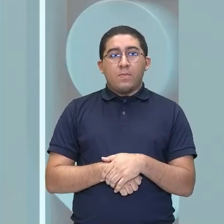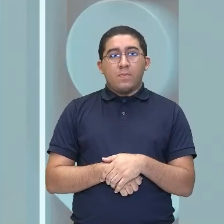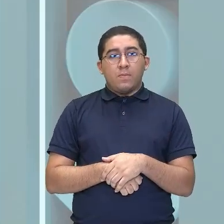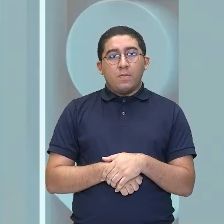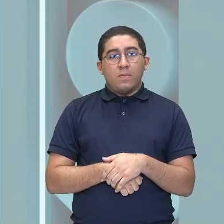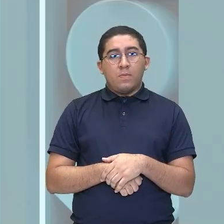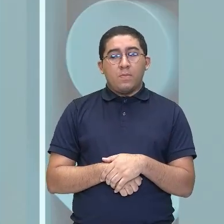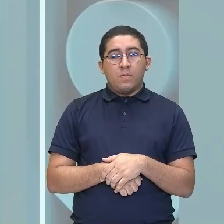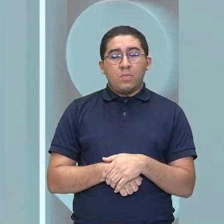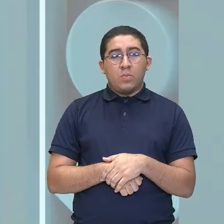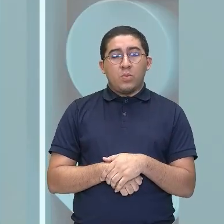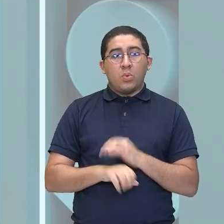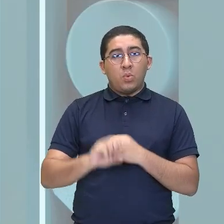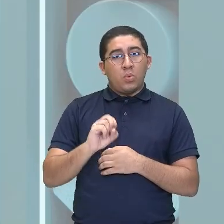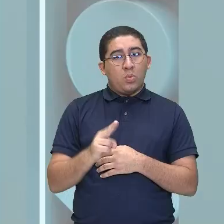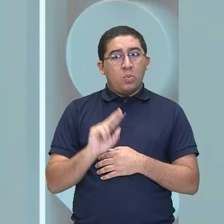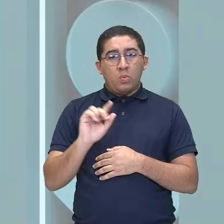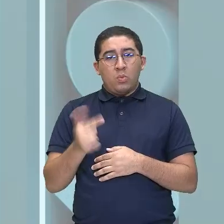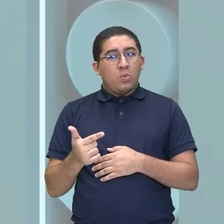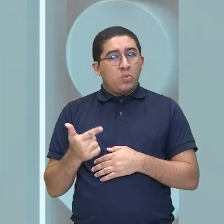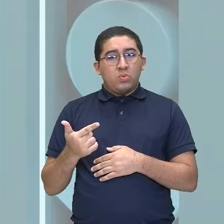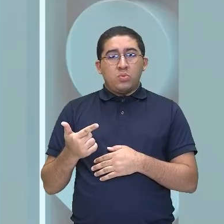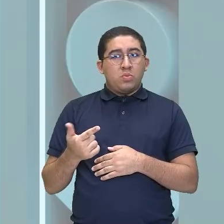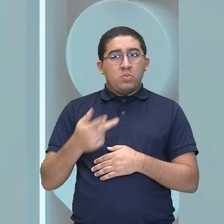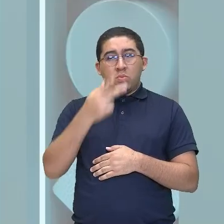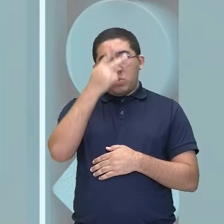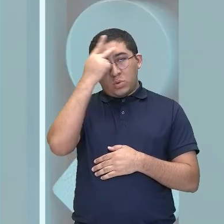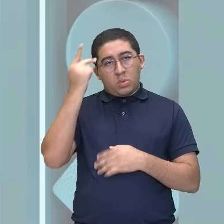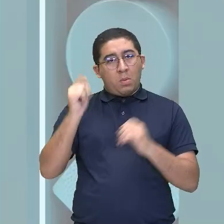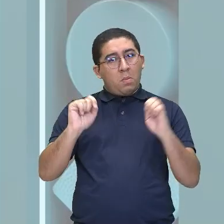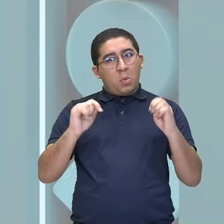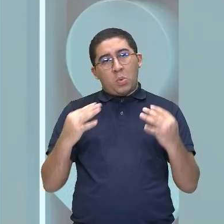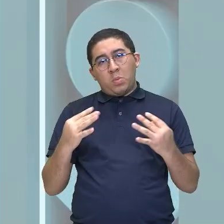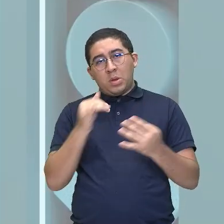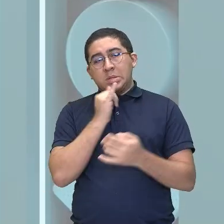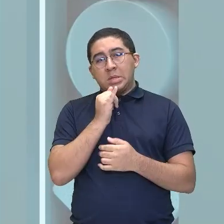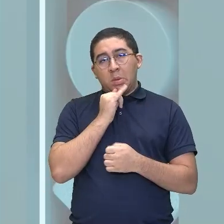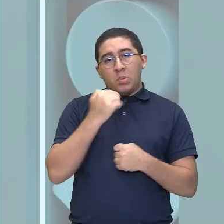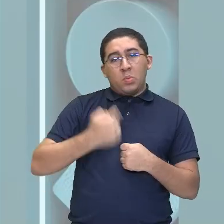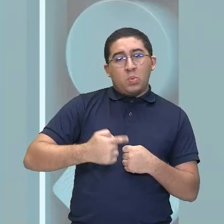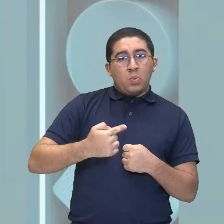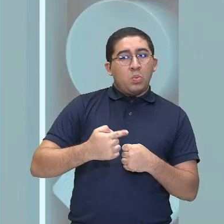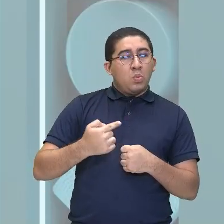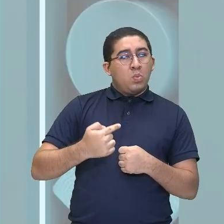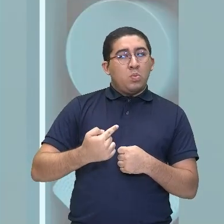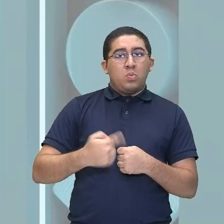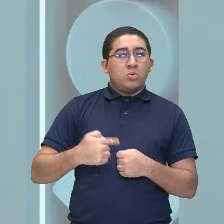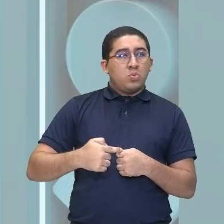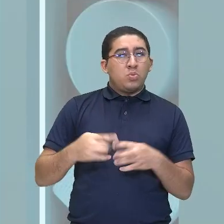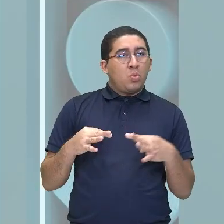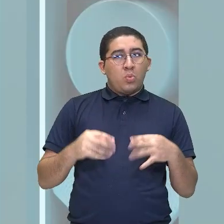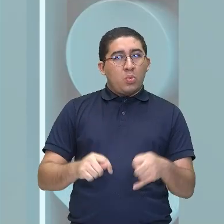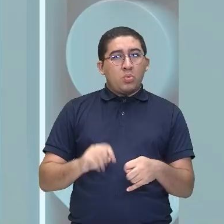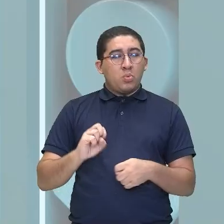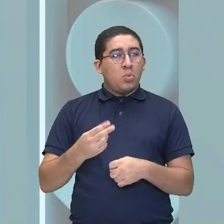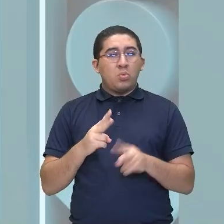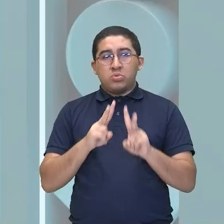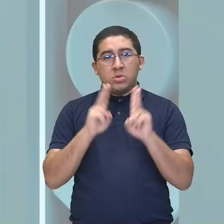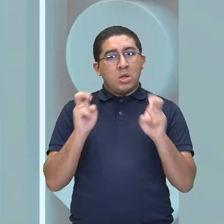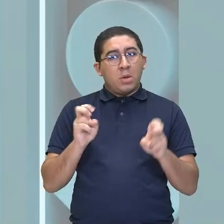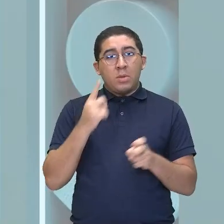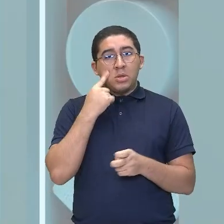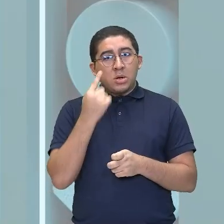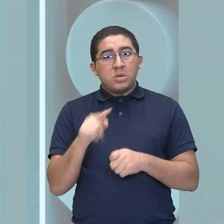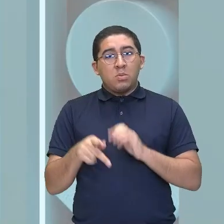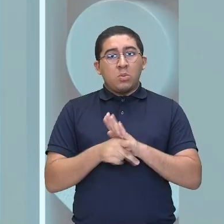um outro público, né? Tivesse o público, o município todo, um assunto que interesse ao estado do